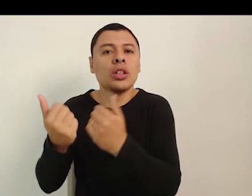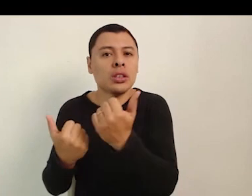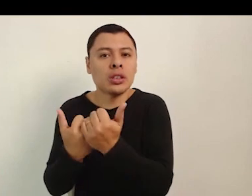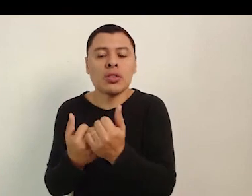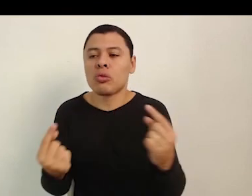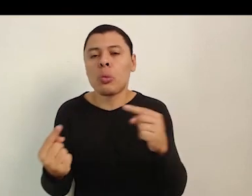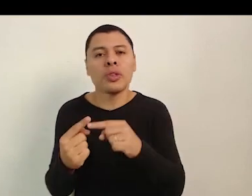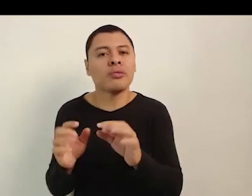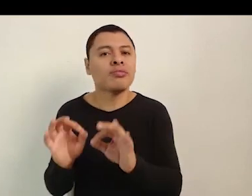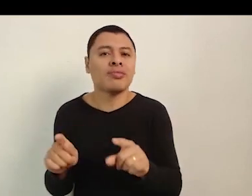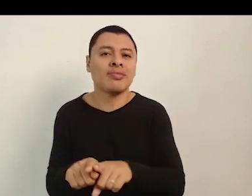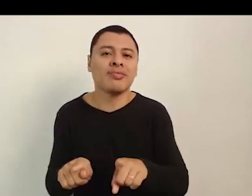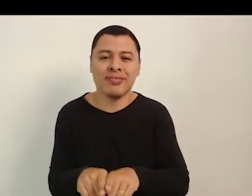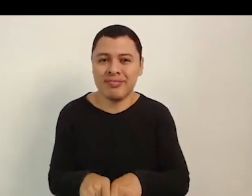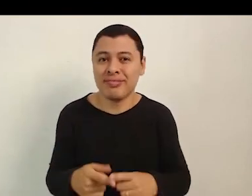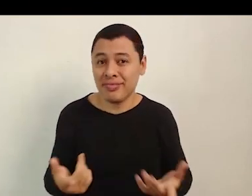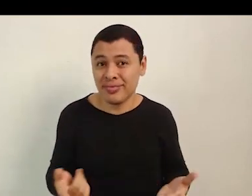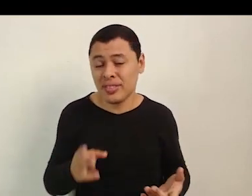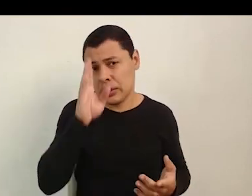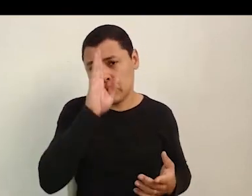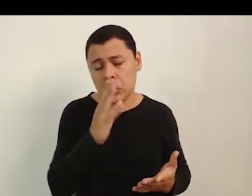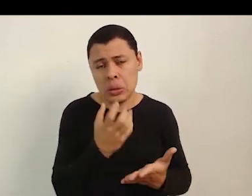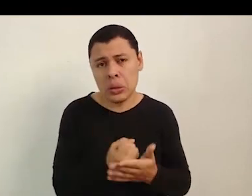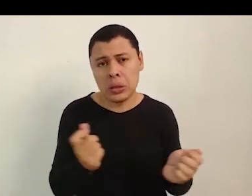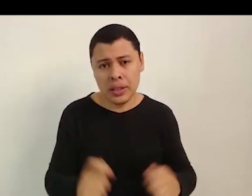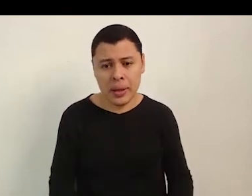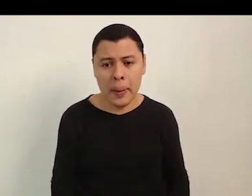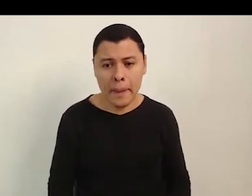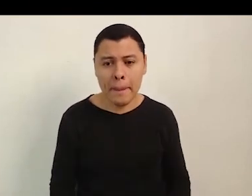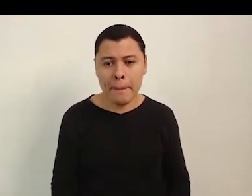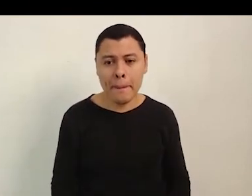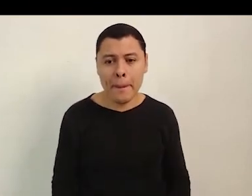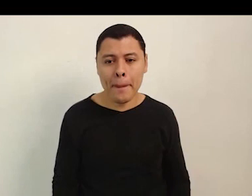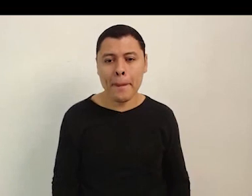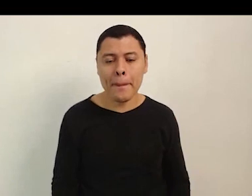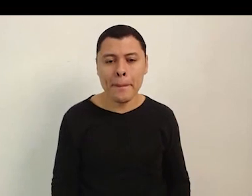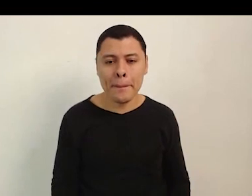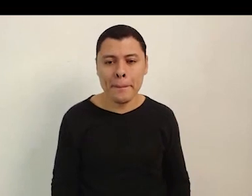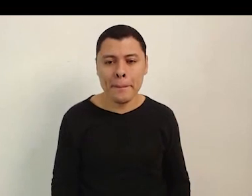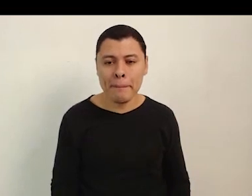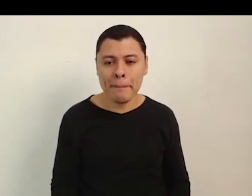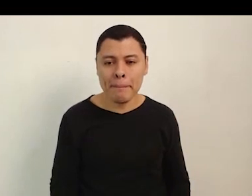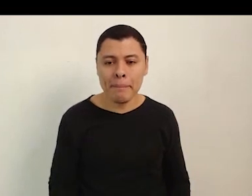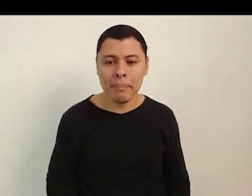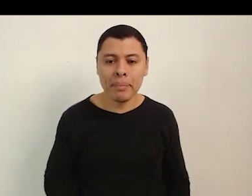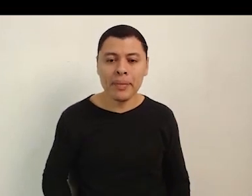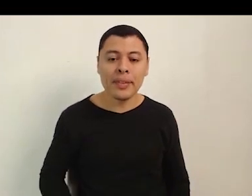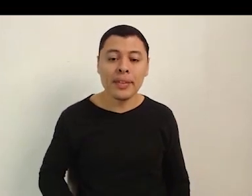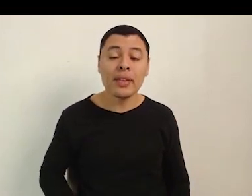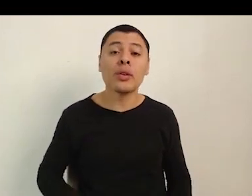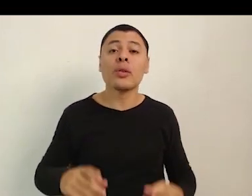Então você pode utilizar. E fechando o slide, né, o quarto ponto que a gente tem que ter muito em